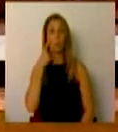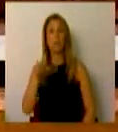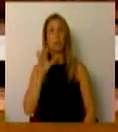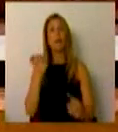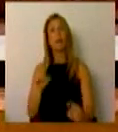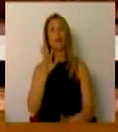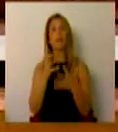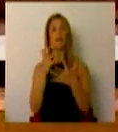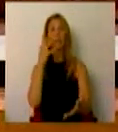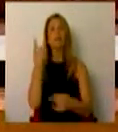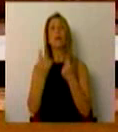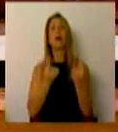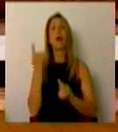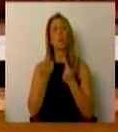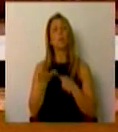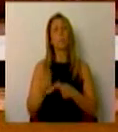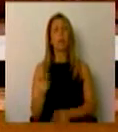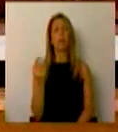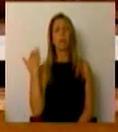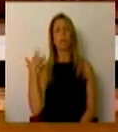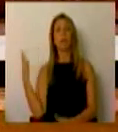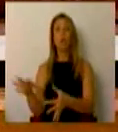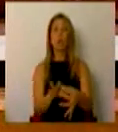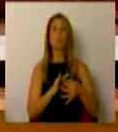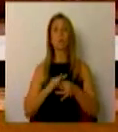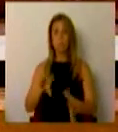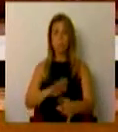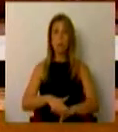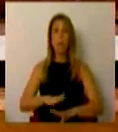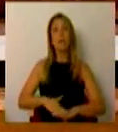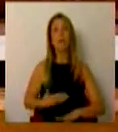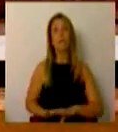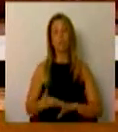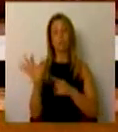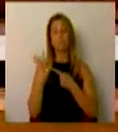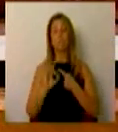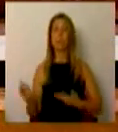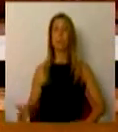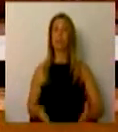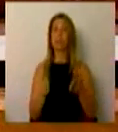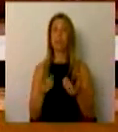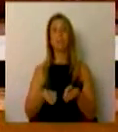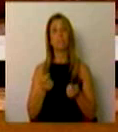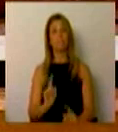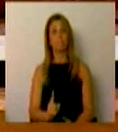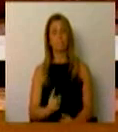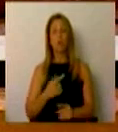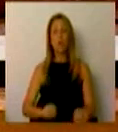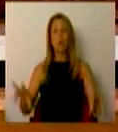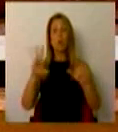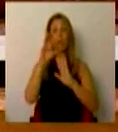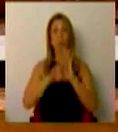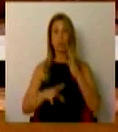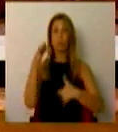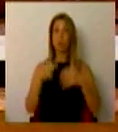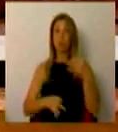sublinhar alguns passos recentes na consolidação e reforço de aspectos estratégicos dessa aposta. O novo regime jurídico de